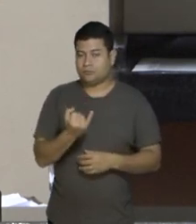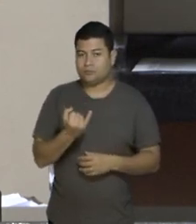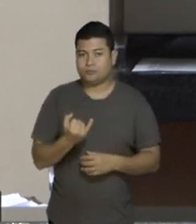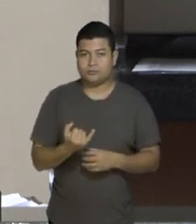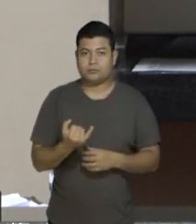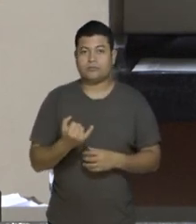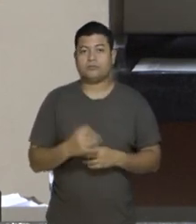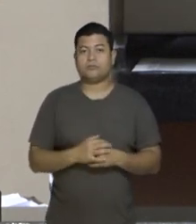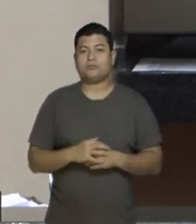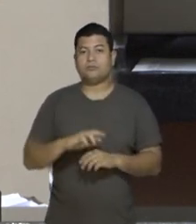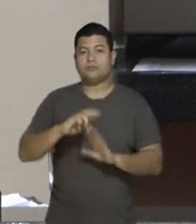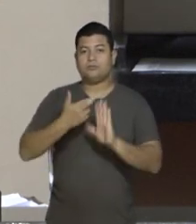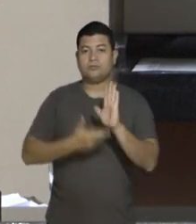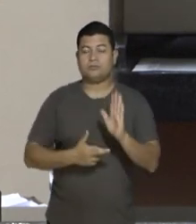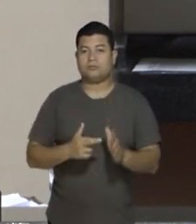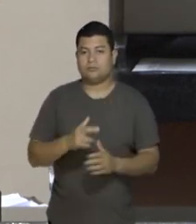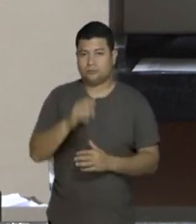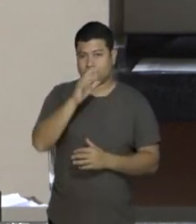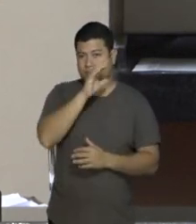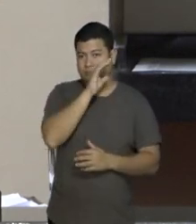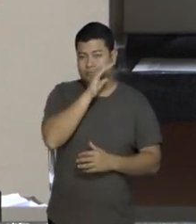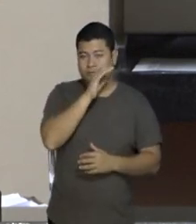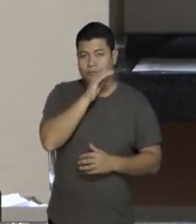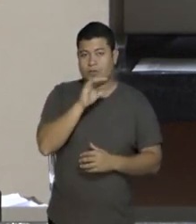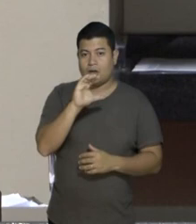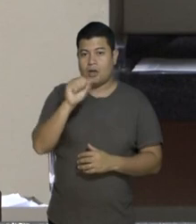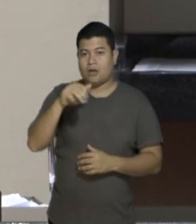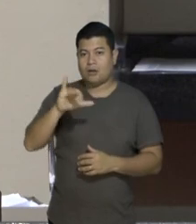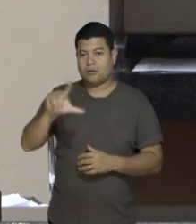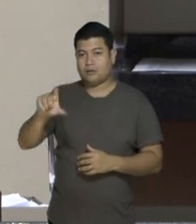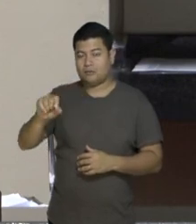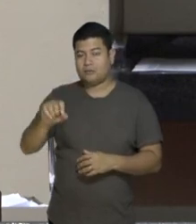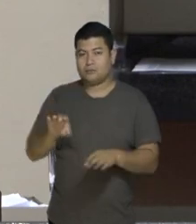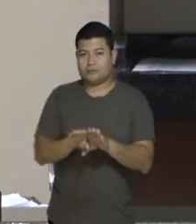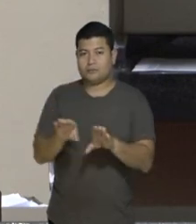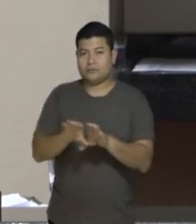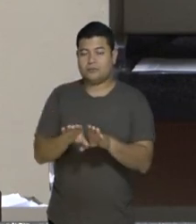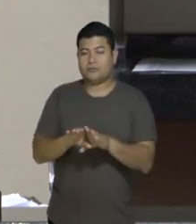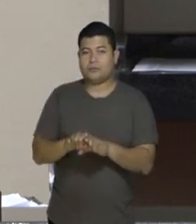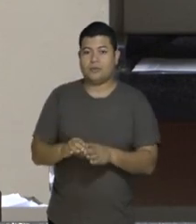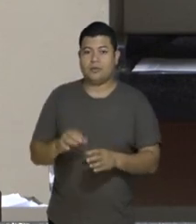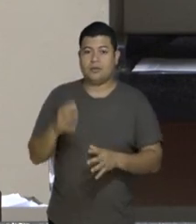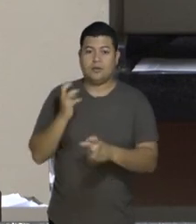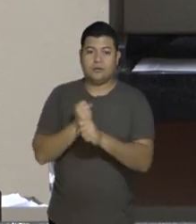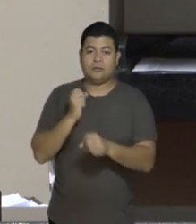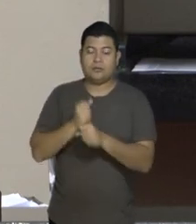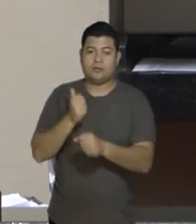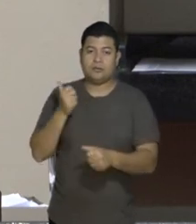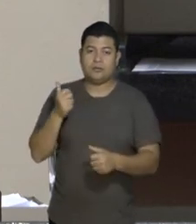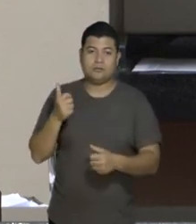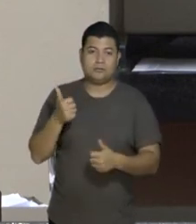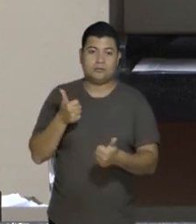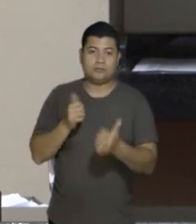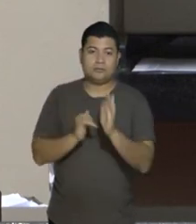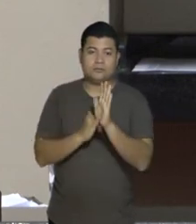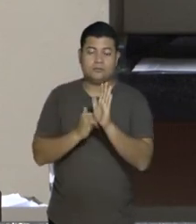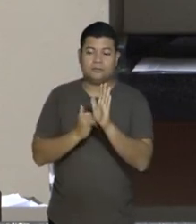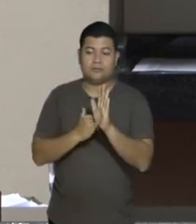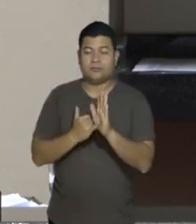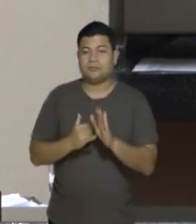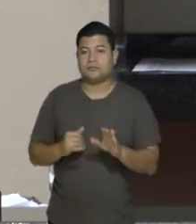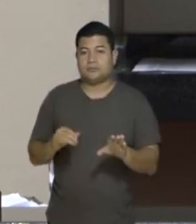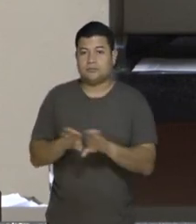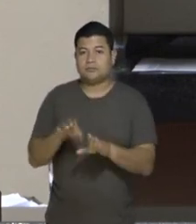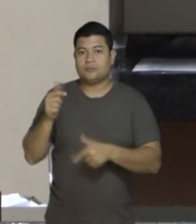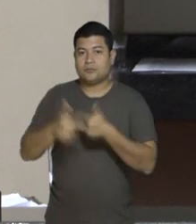relatoria deputado Camilo Martins, Comissão de Finanças e Tributação, relatoria deputado Lucas Neves, Comissão de Trabalho, Administração e Serviço Público, relatoria deputado